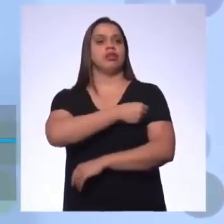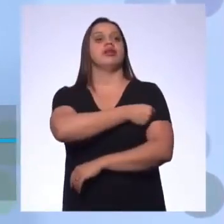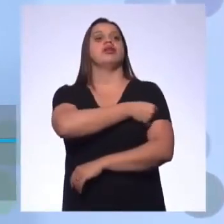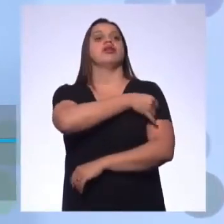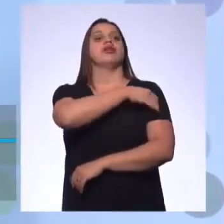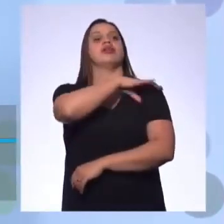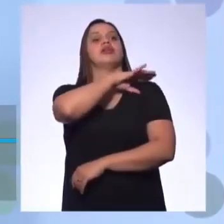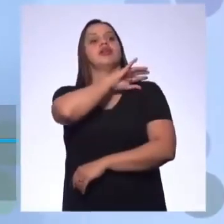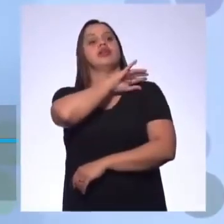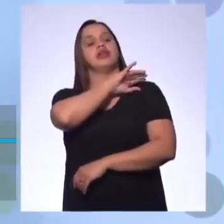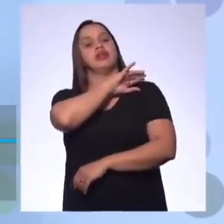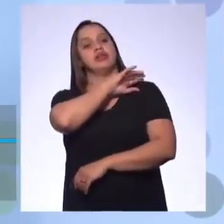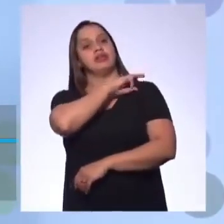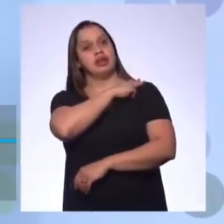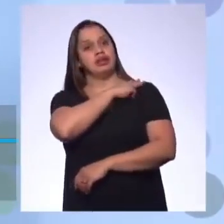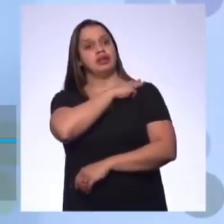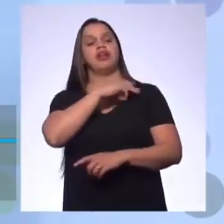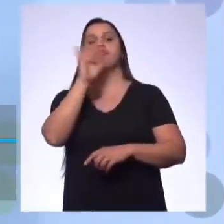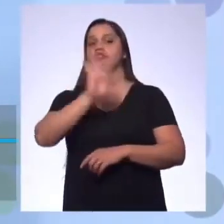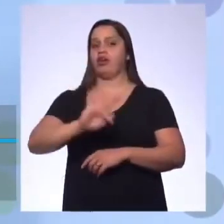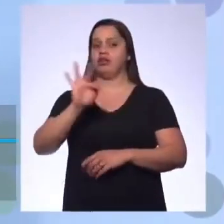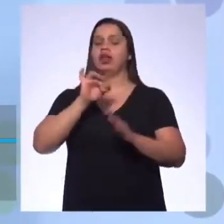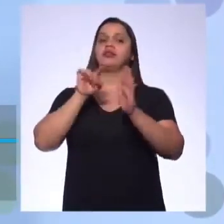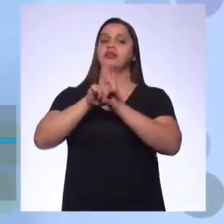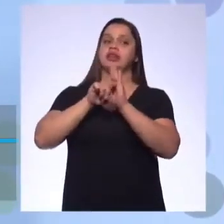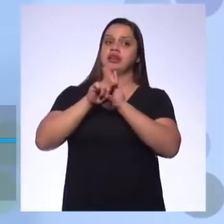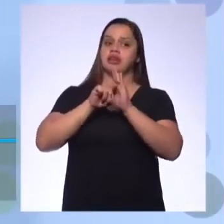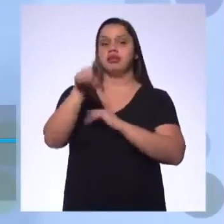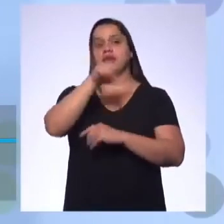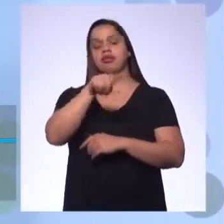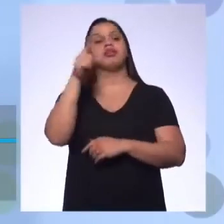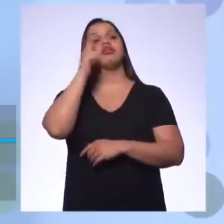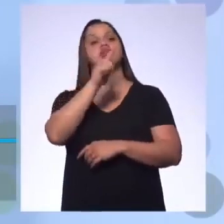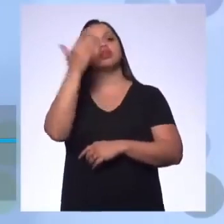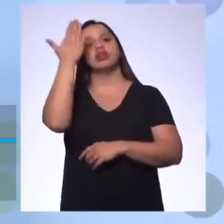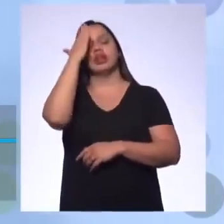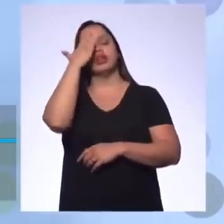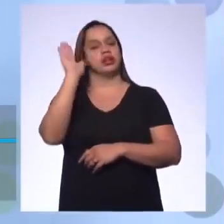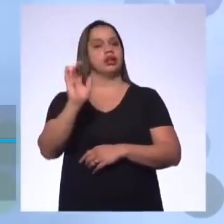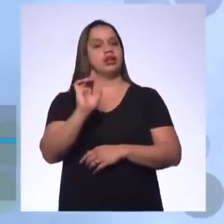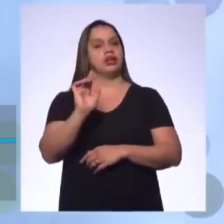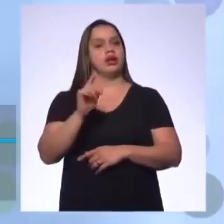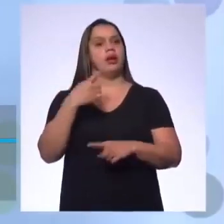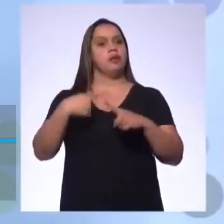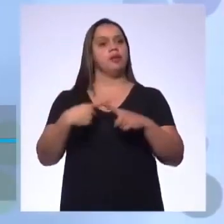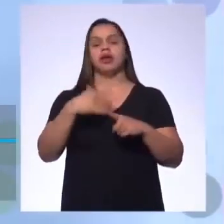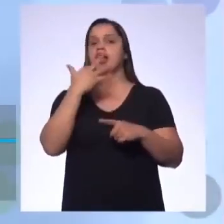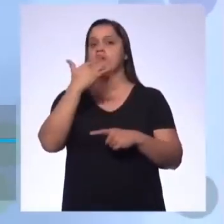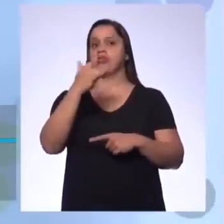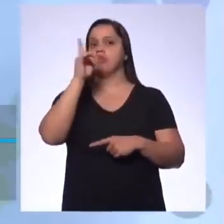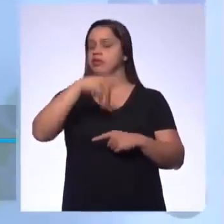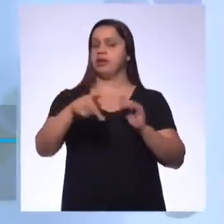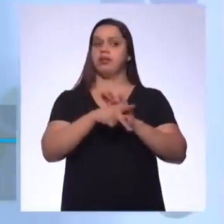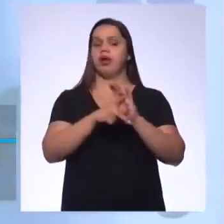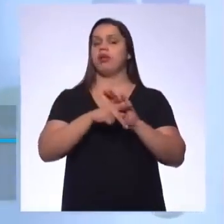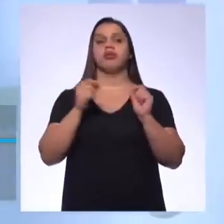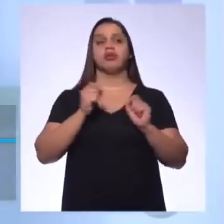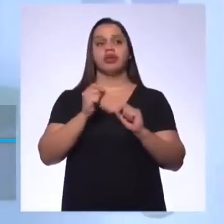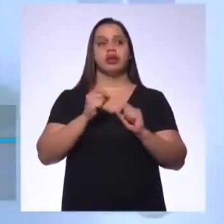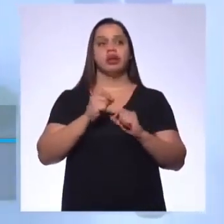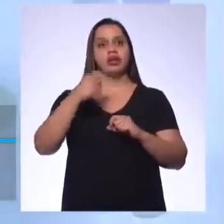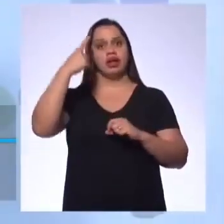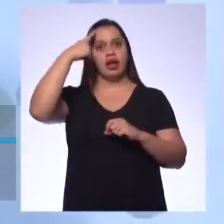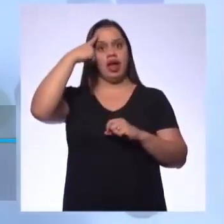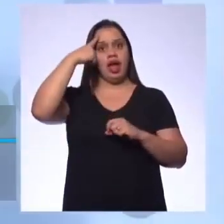pouquinho de faculdade e bastante estudo e bastante pesquisa para você entender isso de uma maneira. As cores, elas são ilusões, elas são invenções